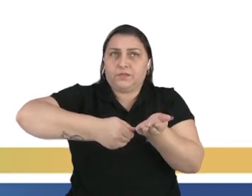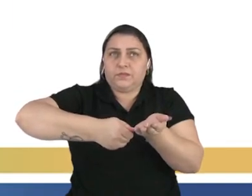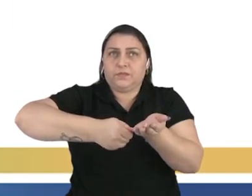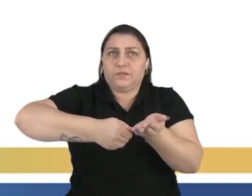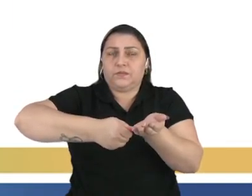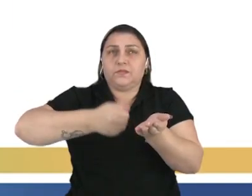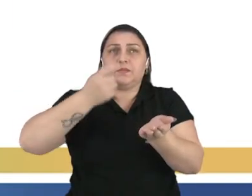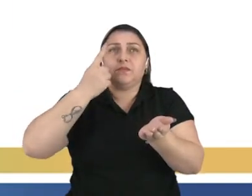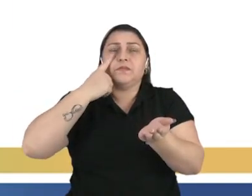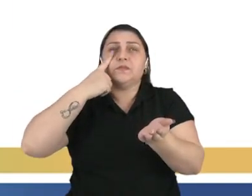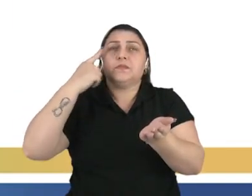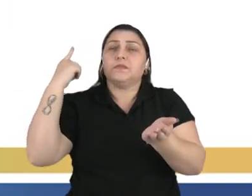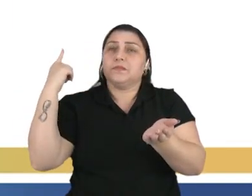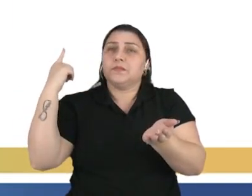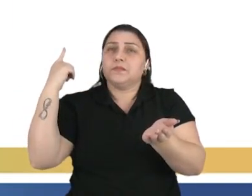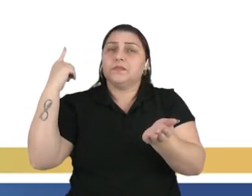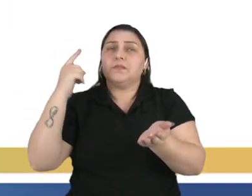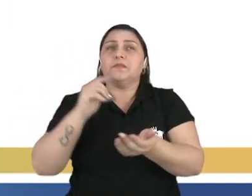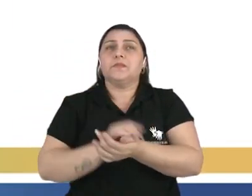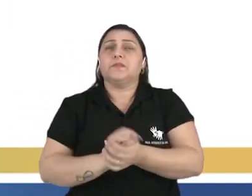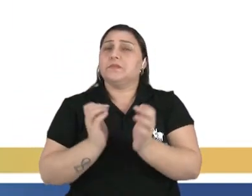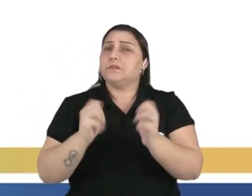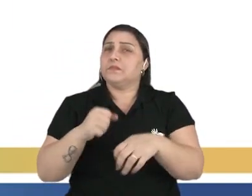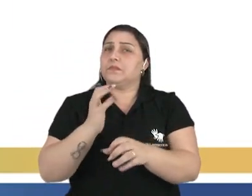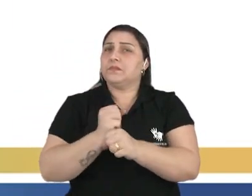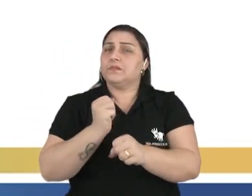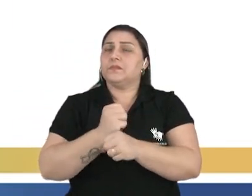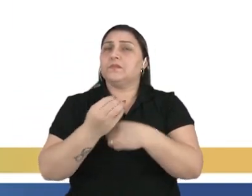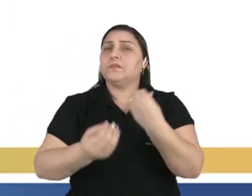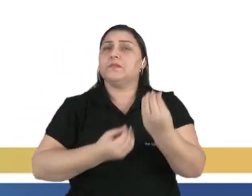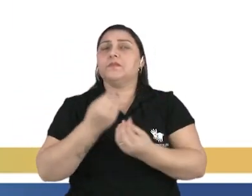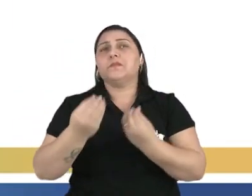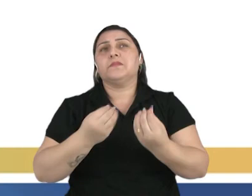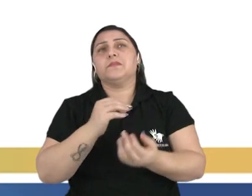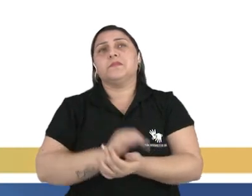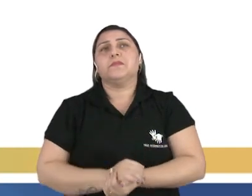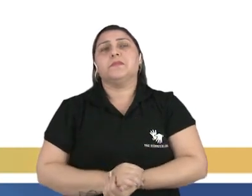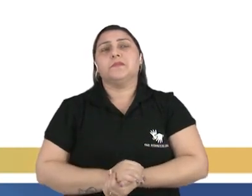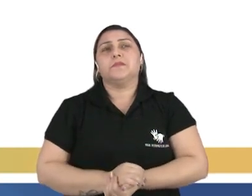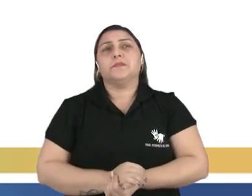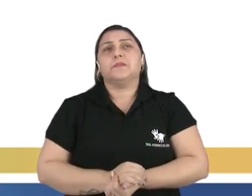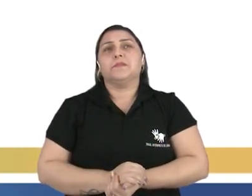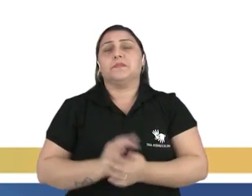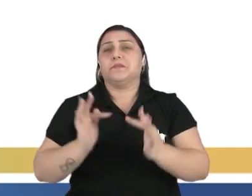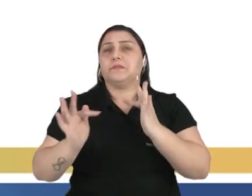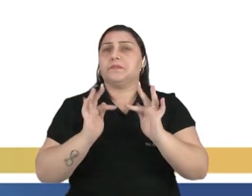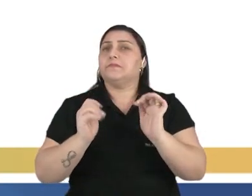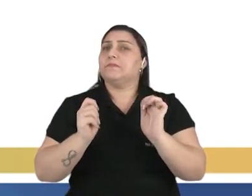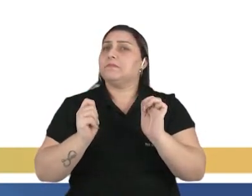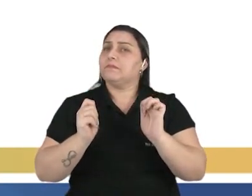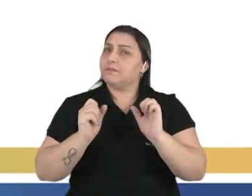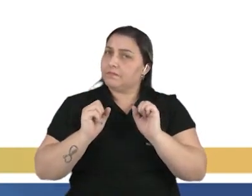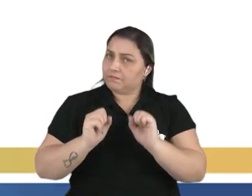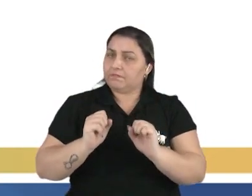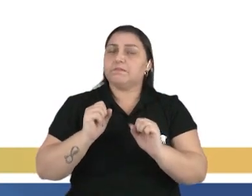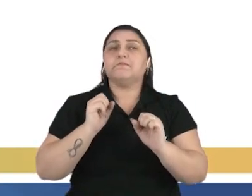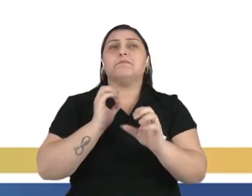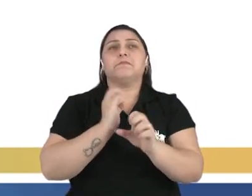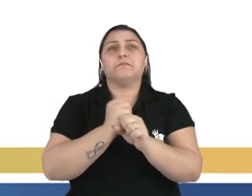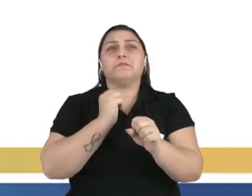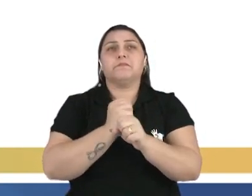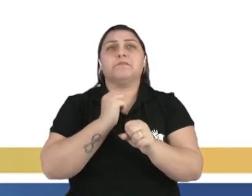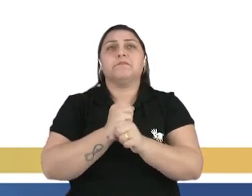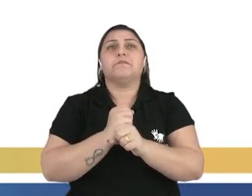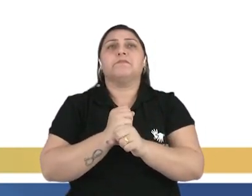ele vai medir esse fluxo aqui, ó, mas dá para calcular, como é uma grandeza física, tem que dar para calcular. Então, é a variação das